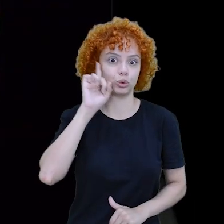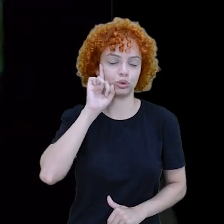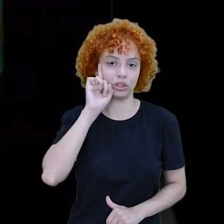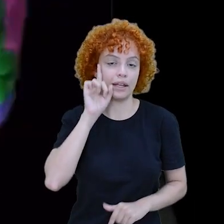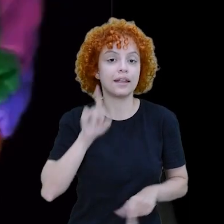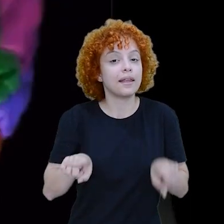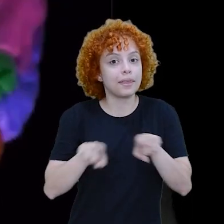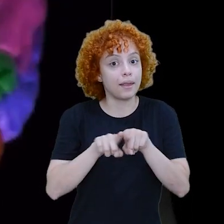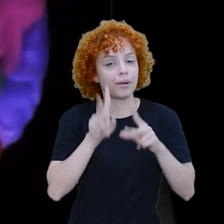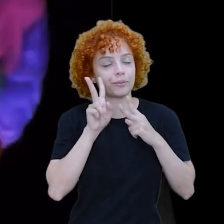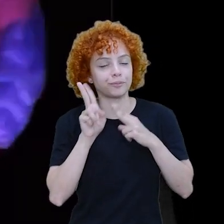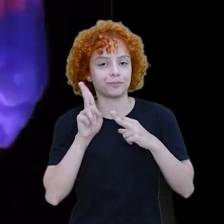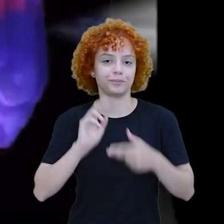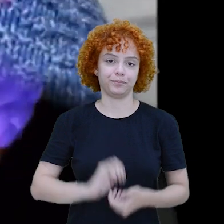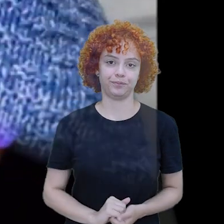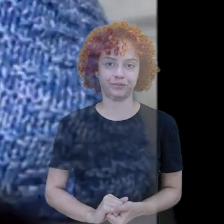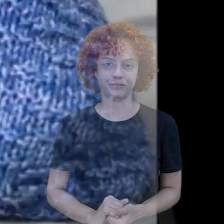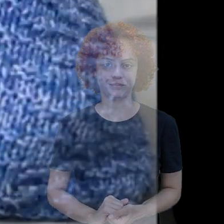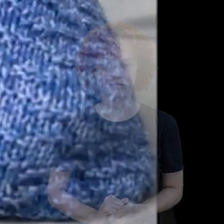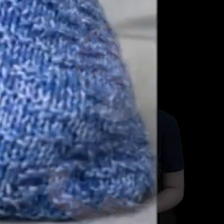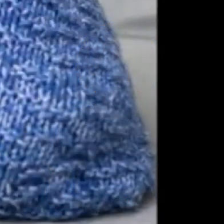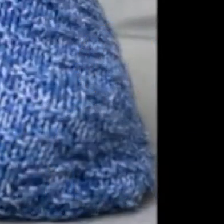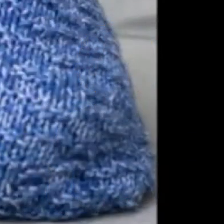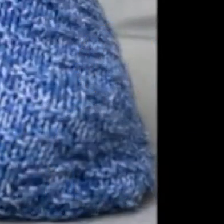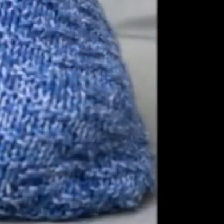todo, inclusive quando dormimos.